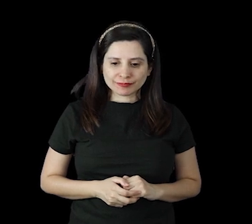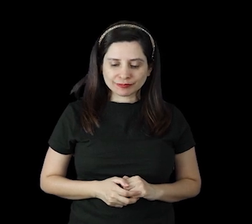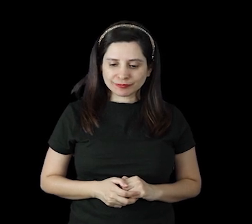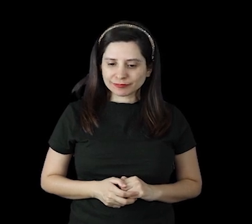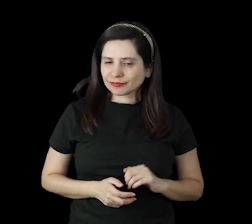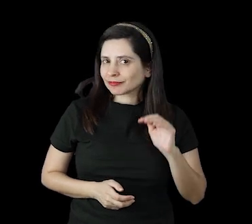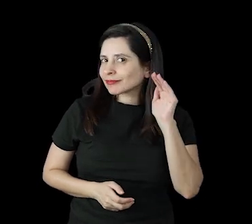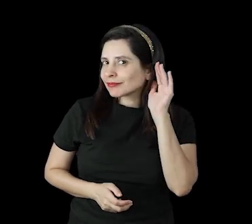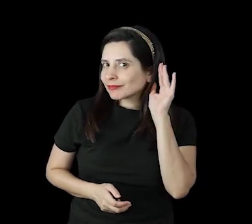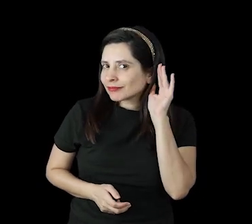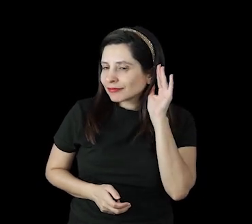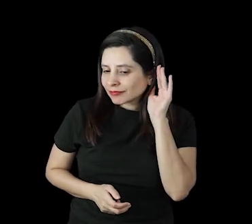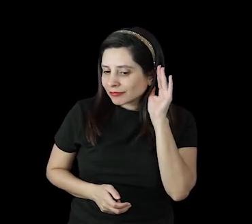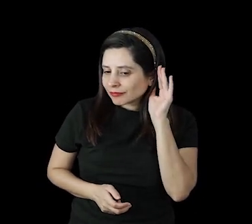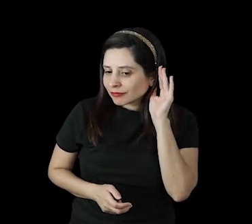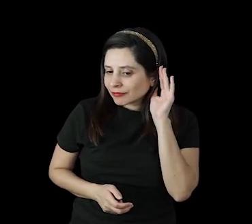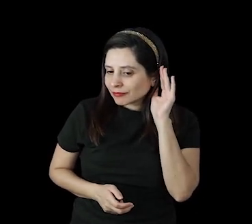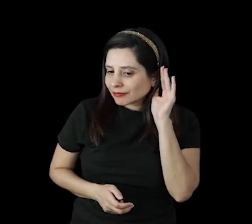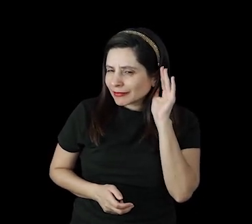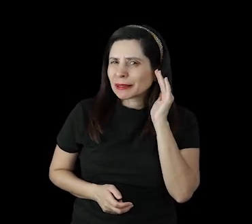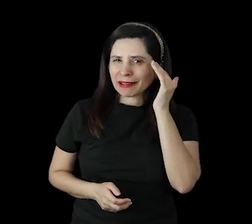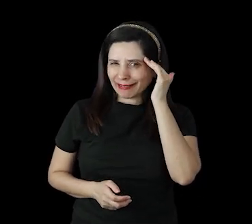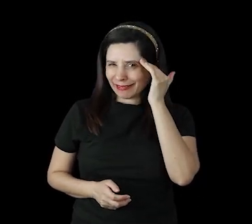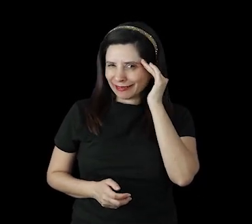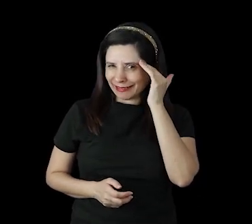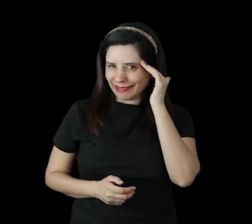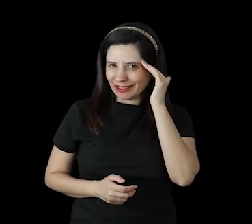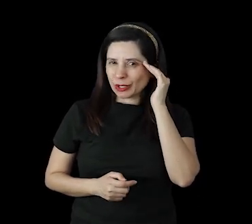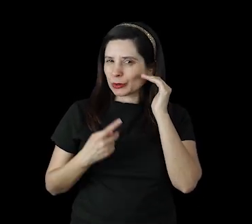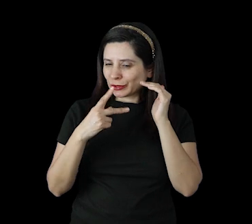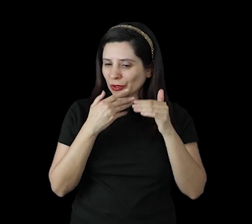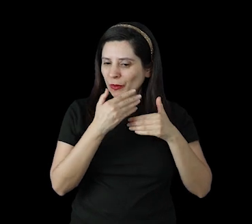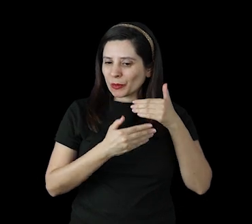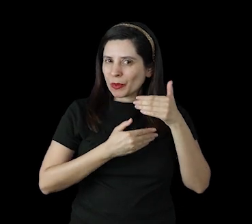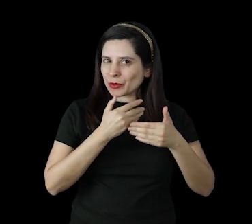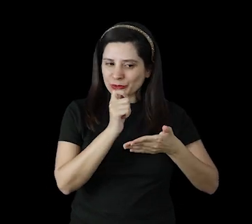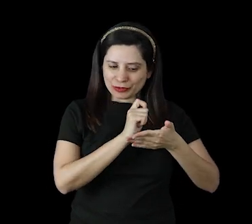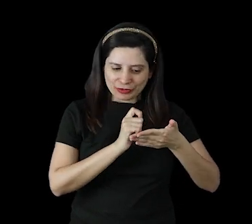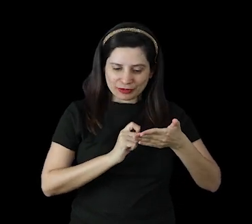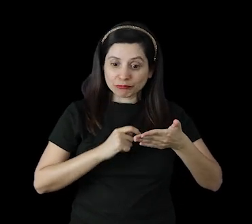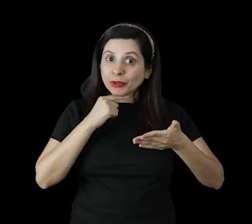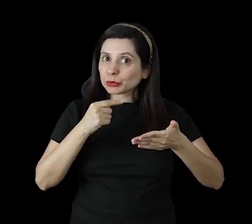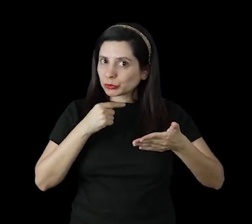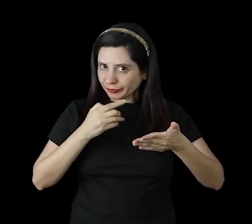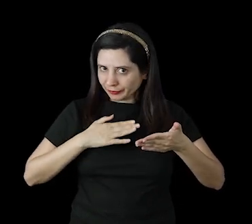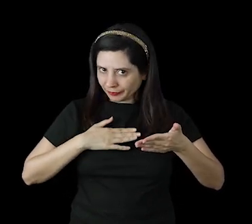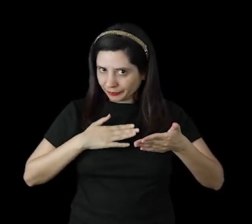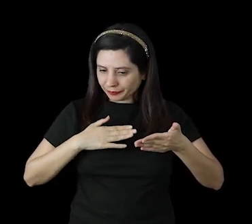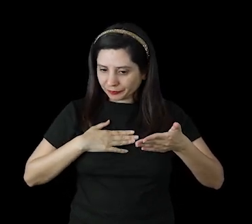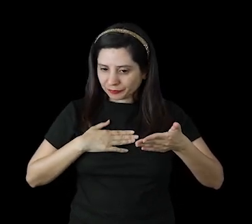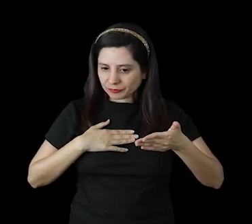Opa, estava no mudo. Até aproveitando para entender o seu processo de escrita, porque isso é uma dúvida que eu tenho, assim. Quando